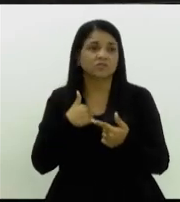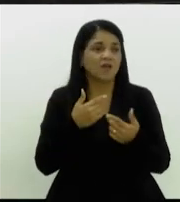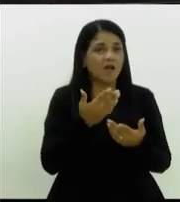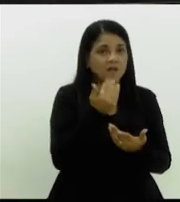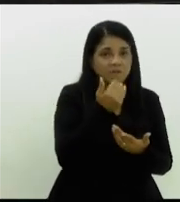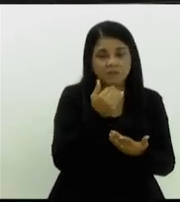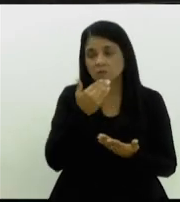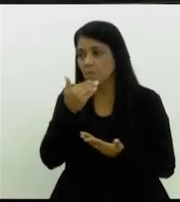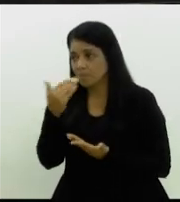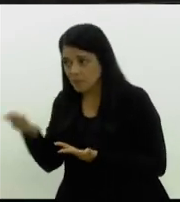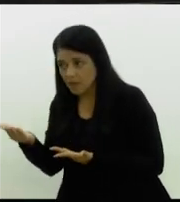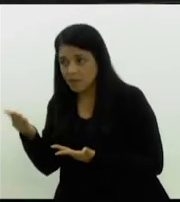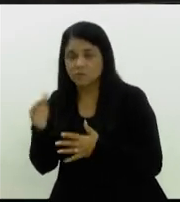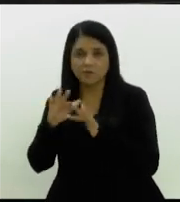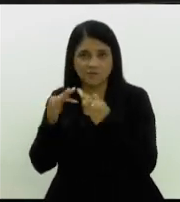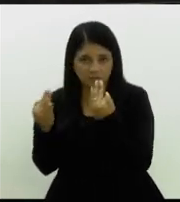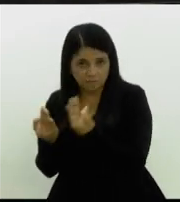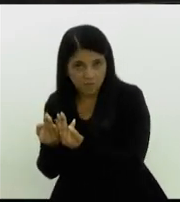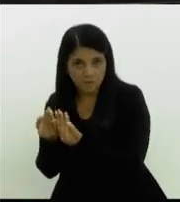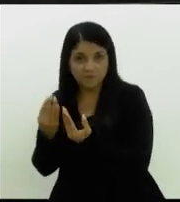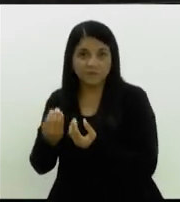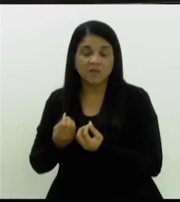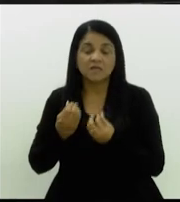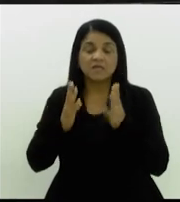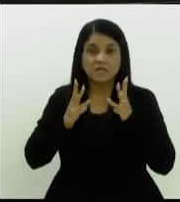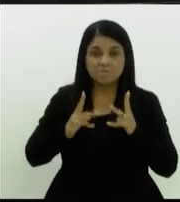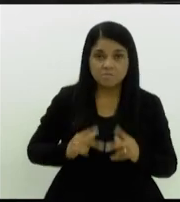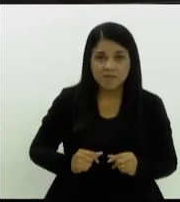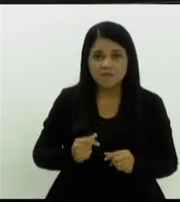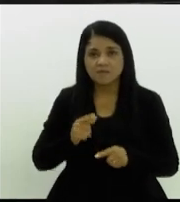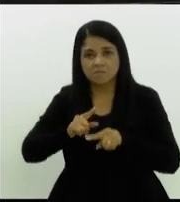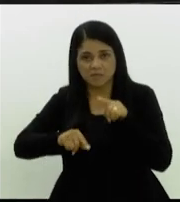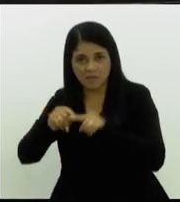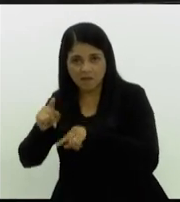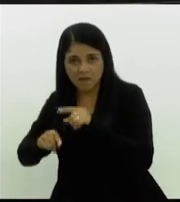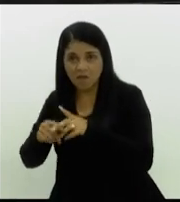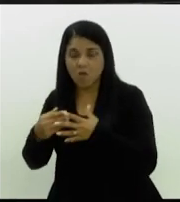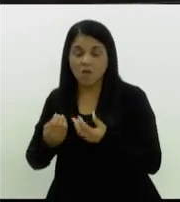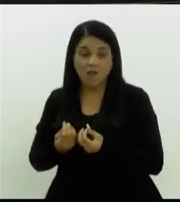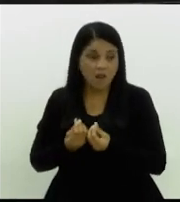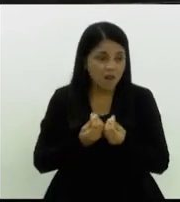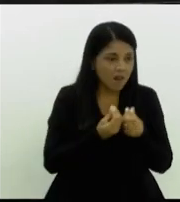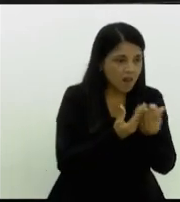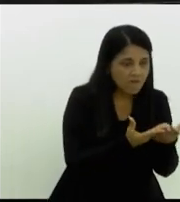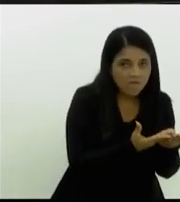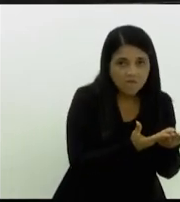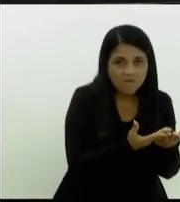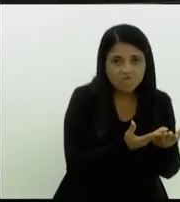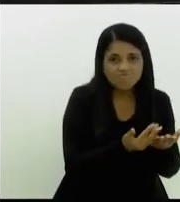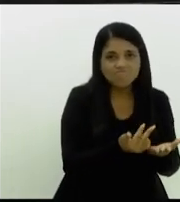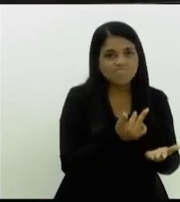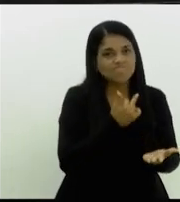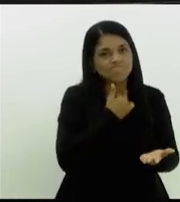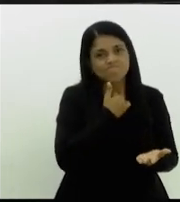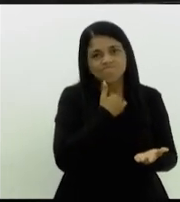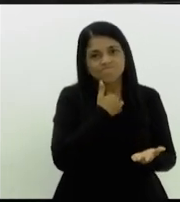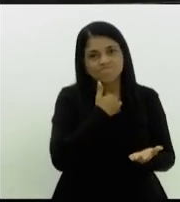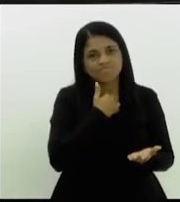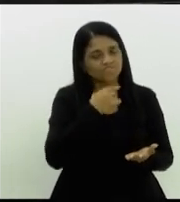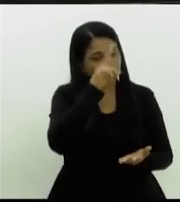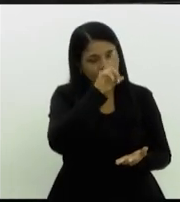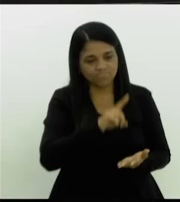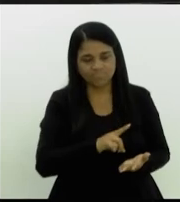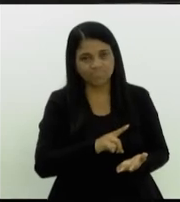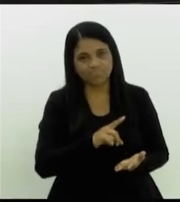alimentação, levem todos os itens de higiene que precisa. E, ao levar, esses familiares não tiveram seu direito